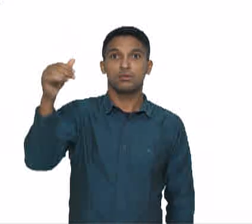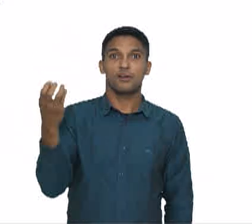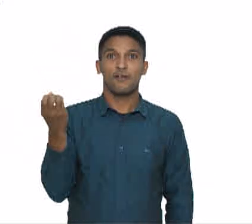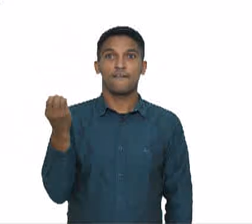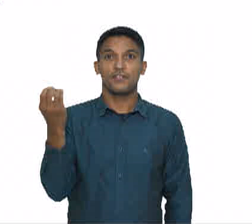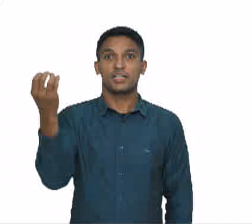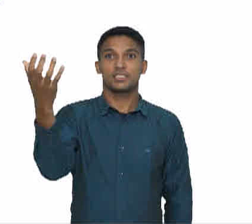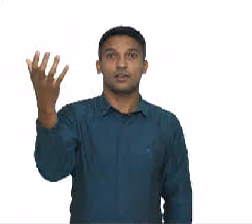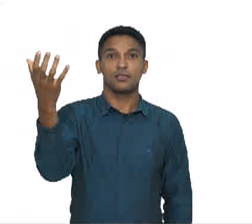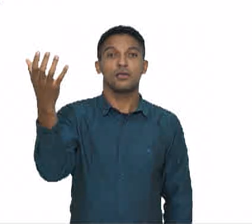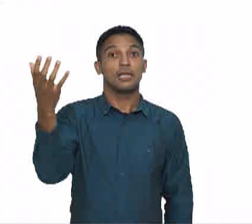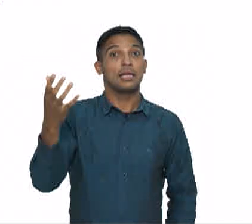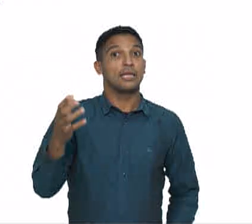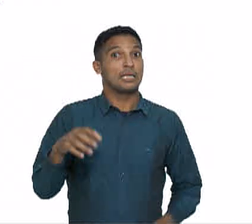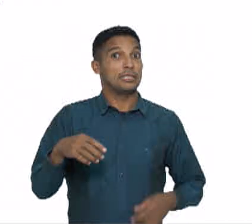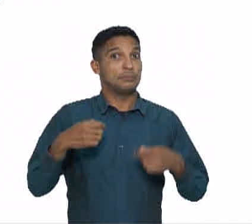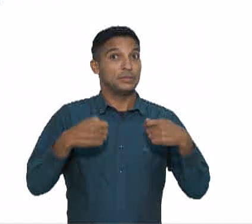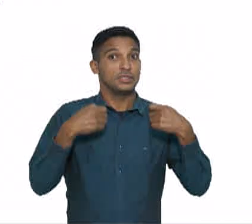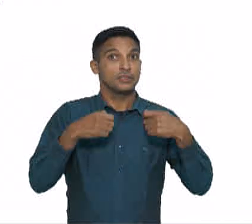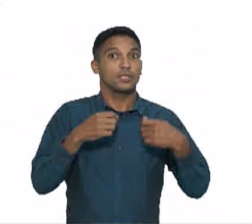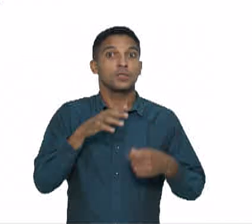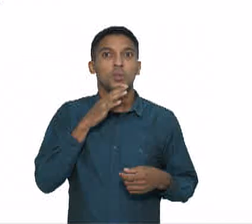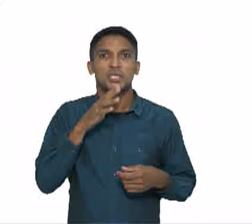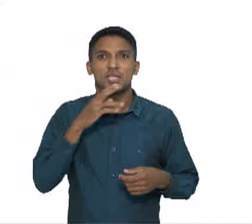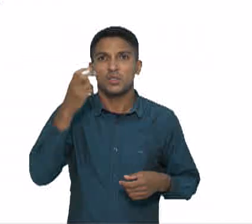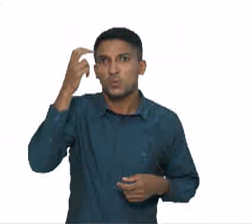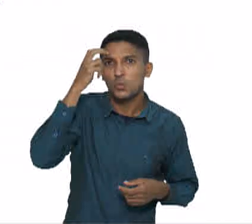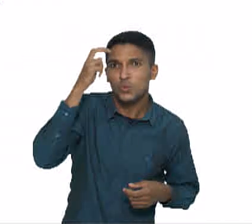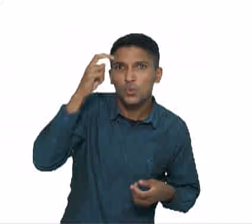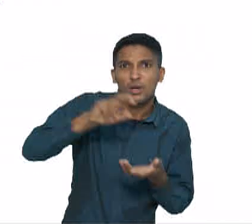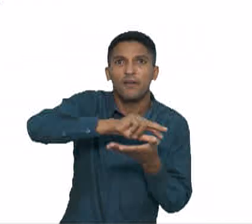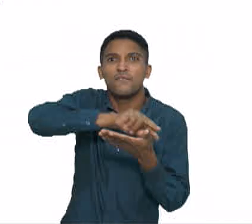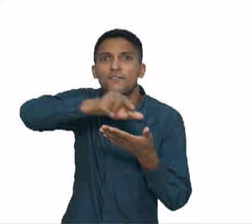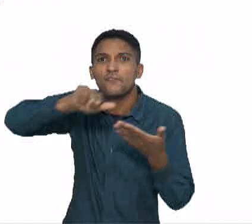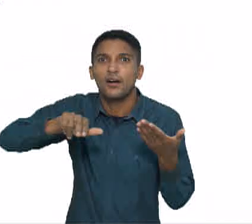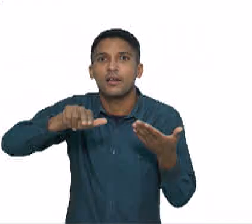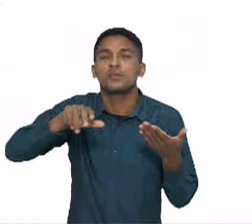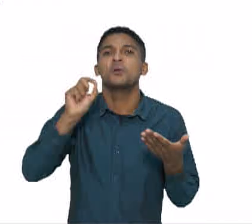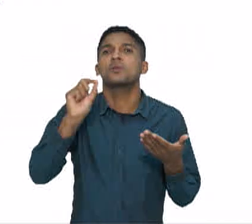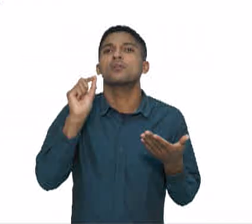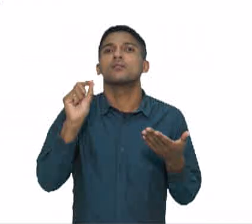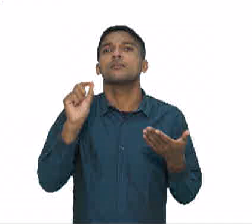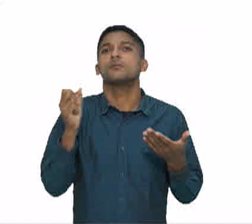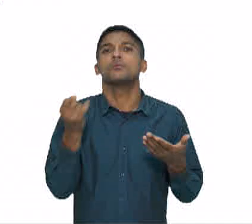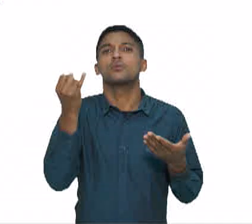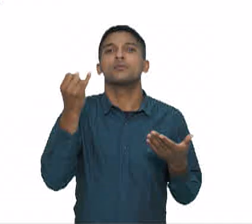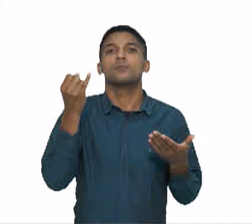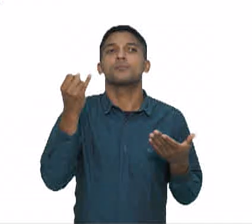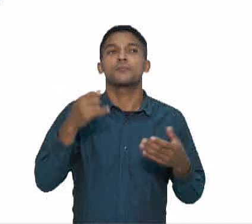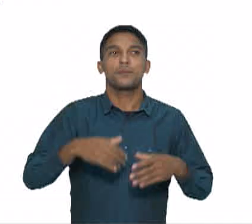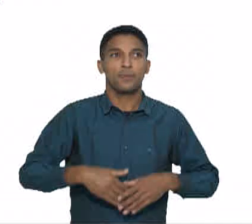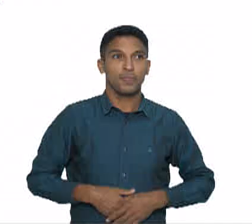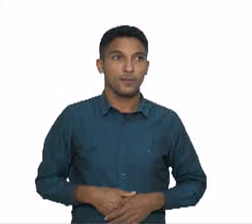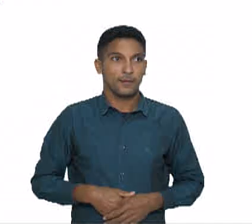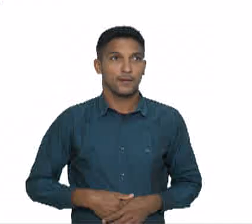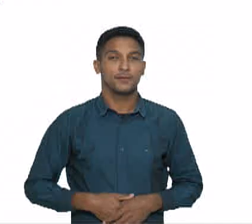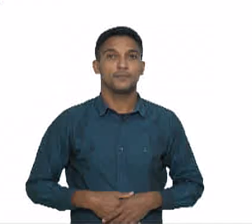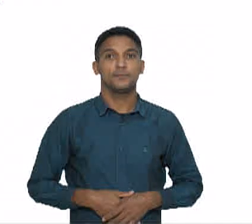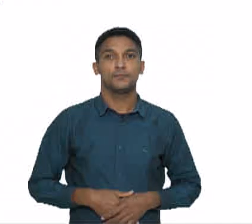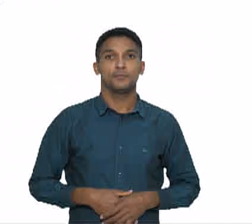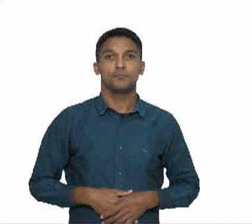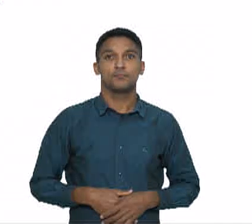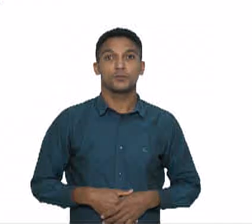culturas, variantes linguísticas de los países, ou que busque as traduções literais por intermédio de